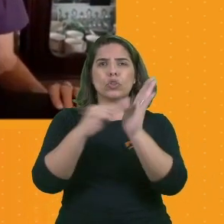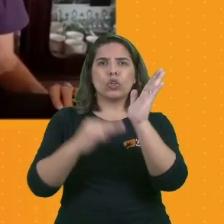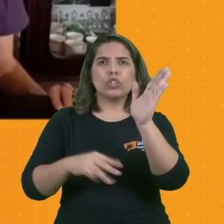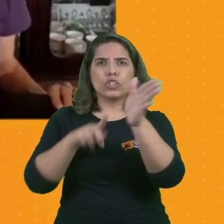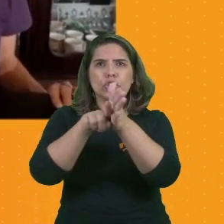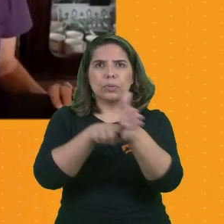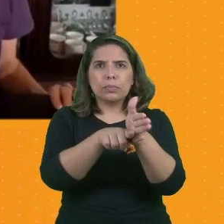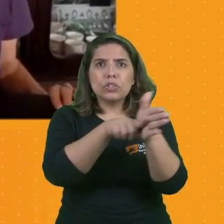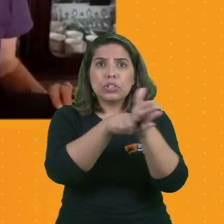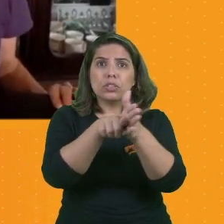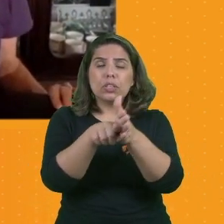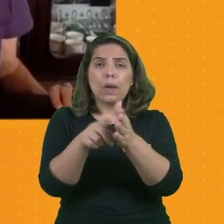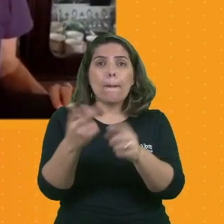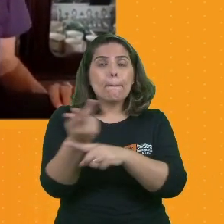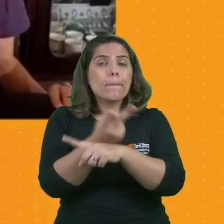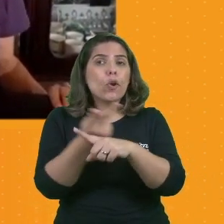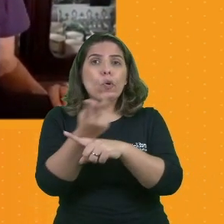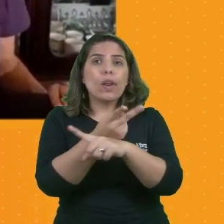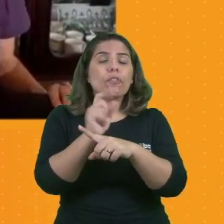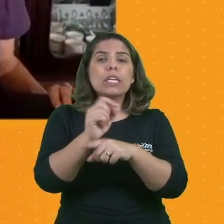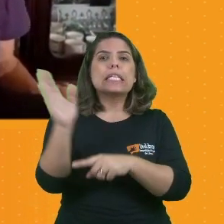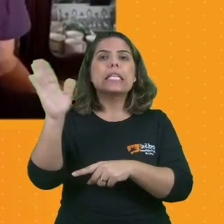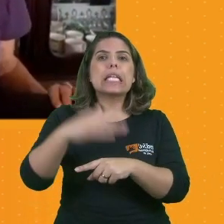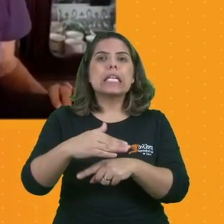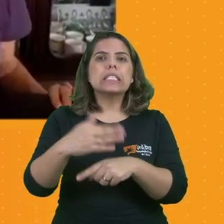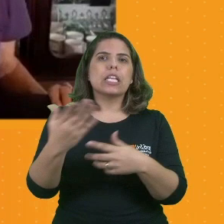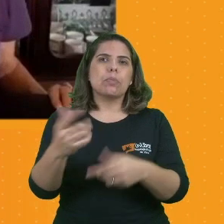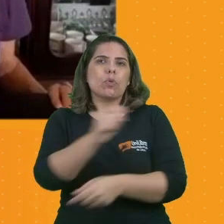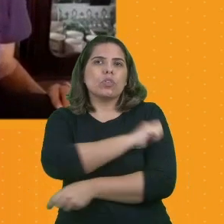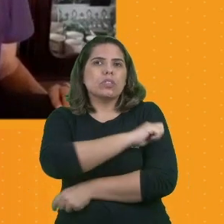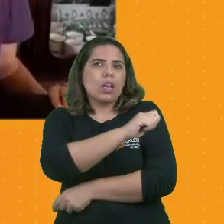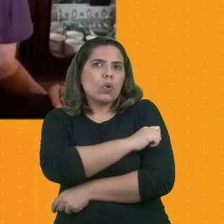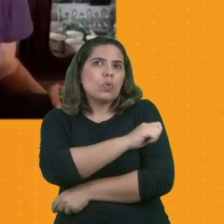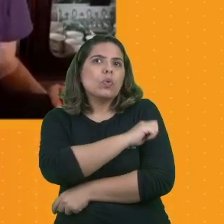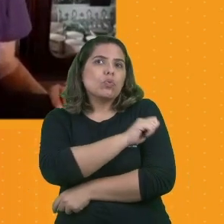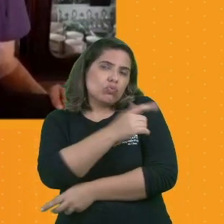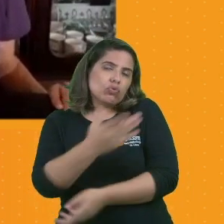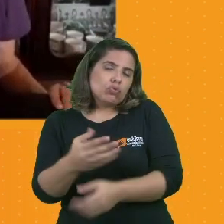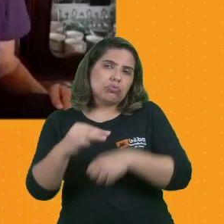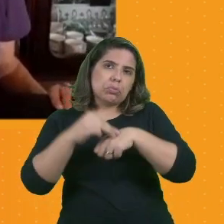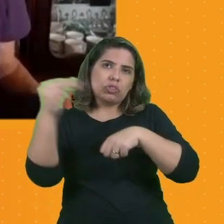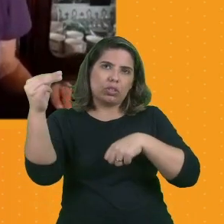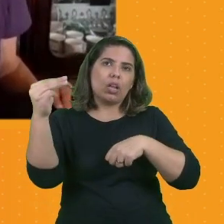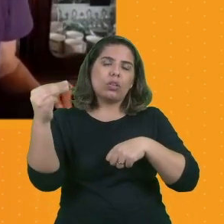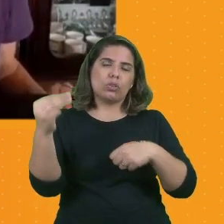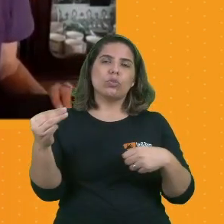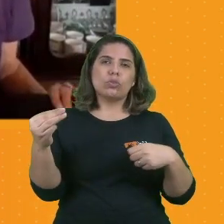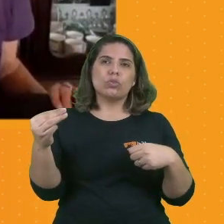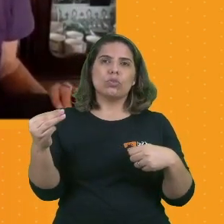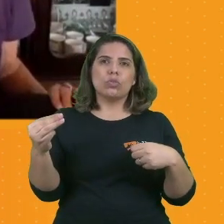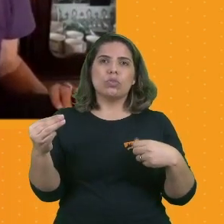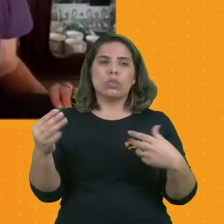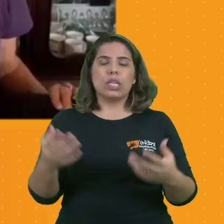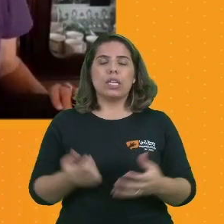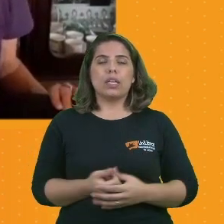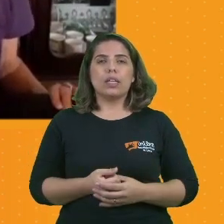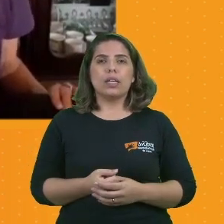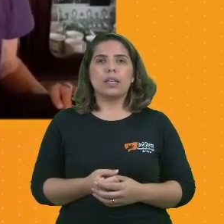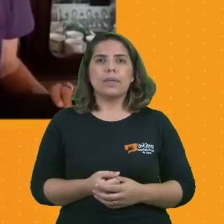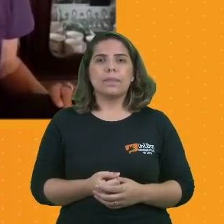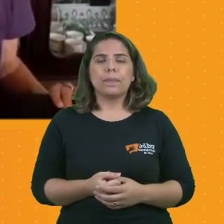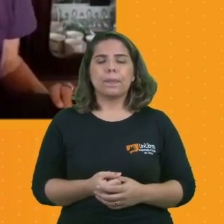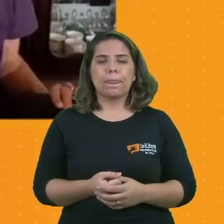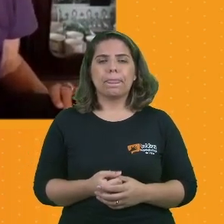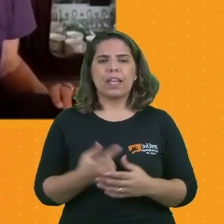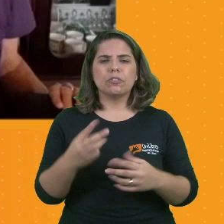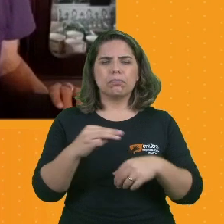pesquisa procurava trazer os meus queridos excelência anos de graduação mas